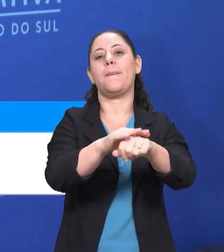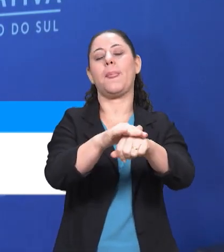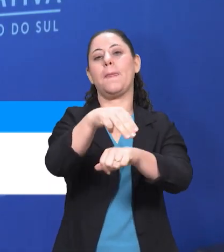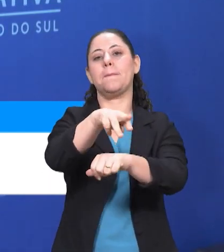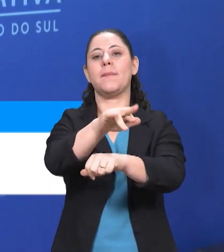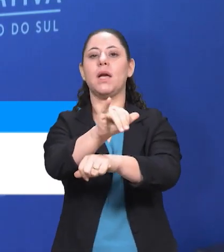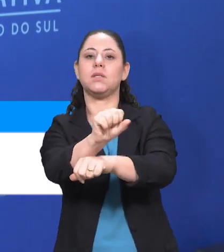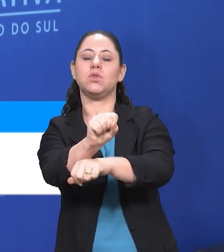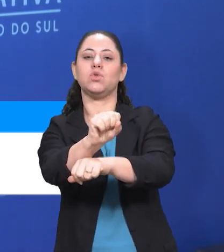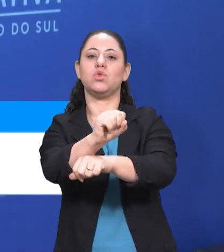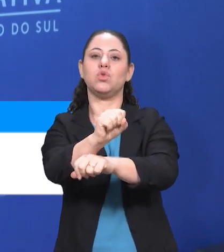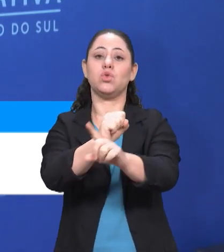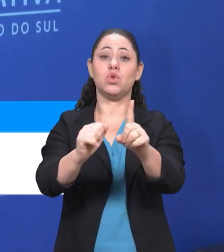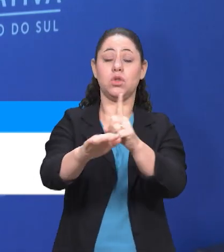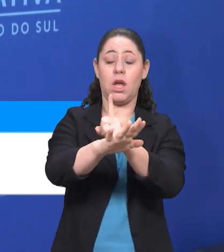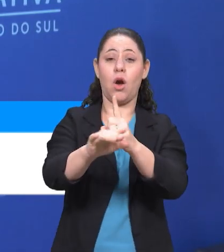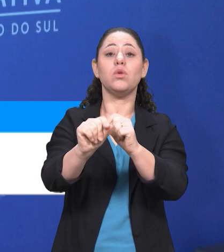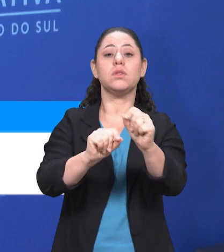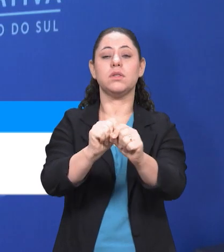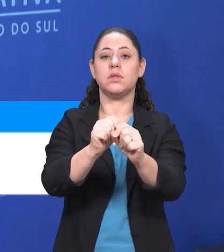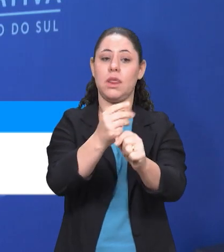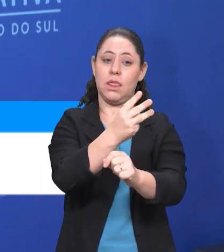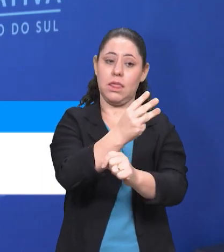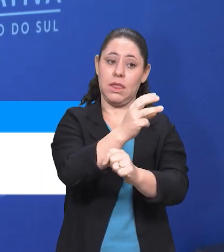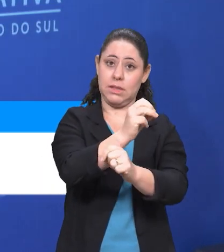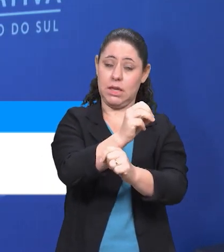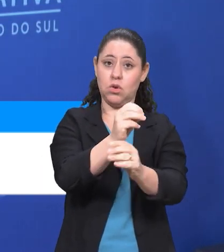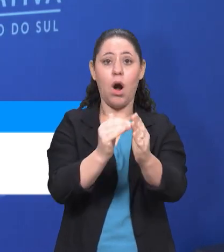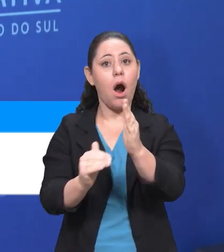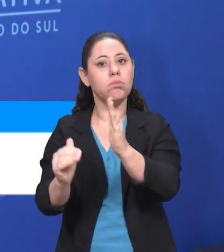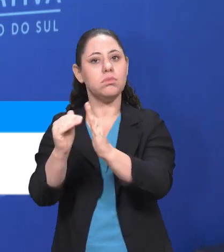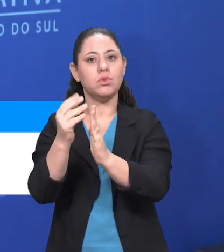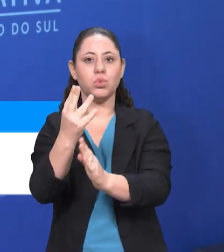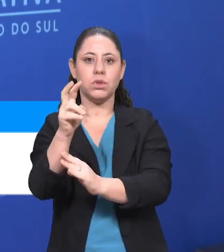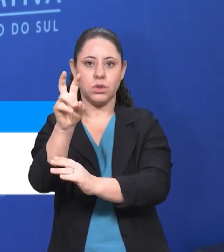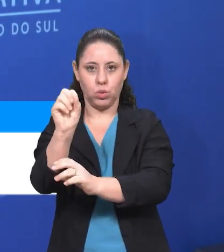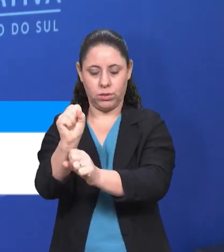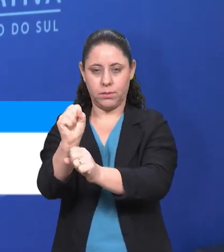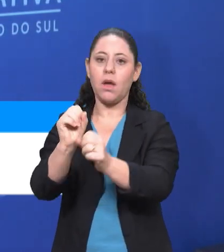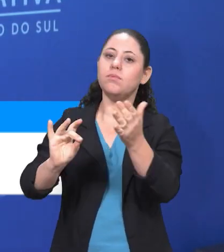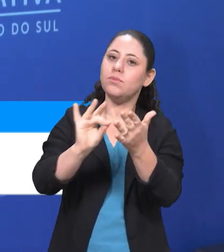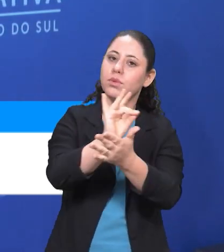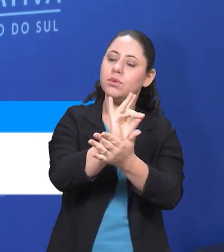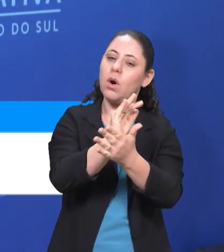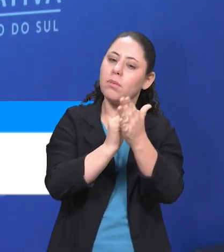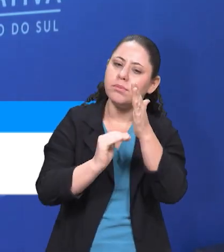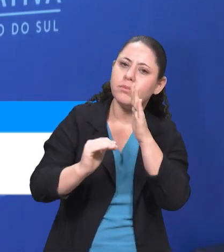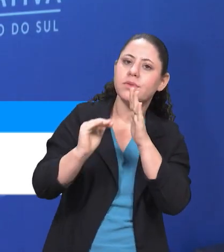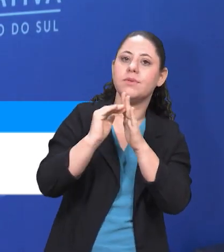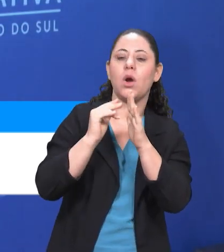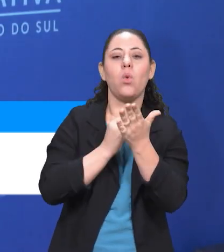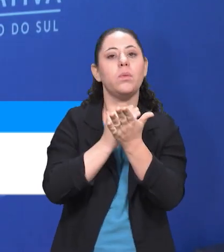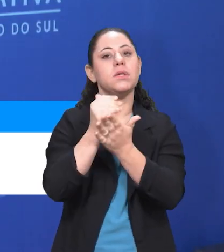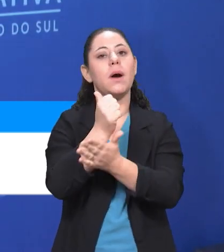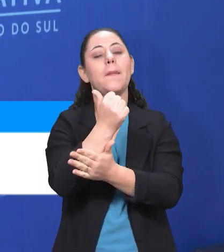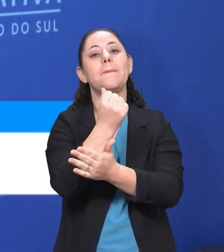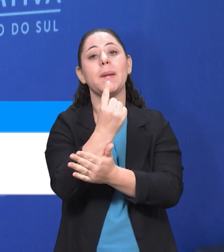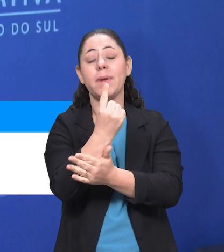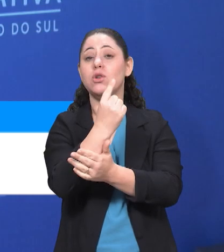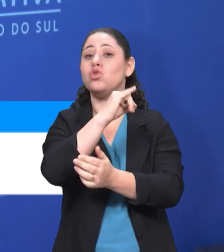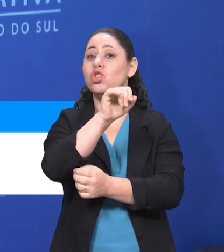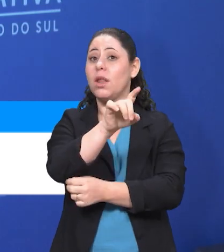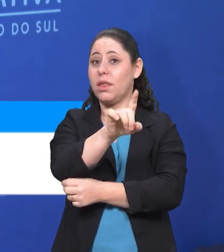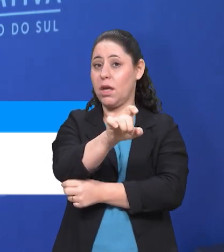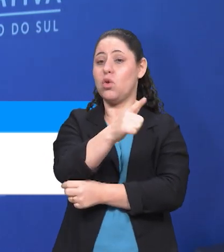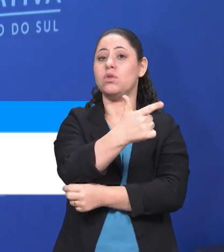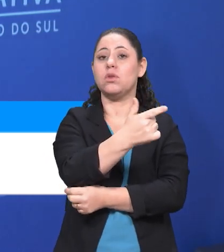social que passará de 3 300 para R 450 com a sanção o aumento terá validade a partir